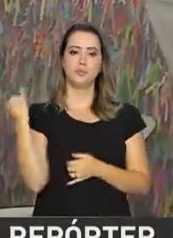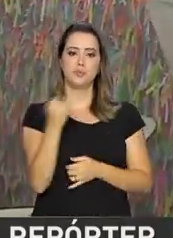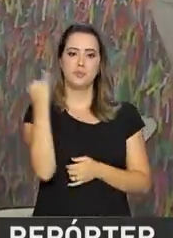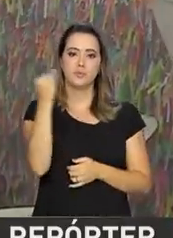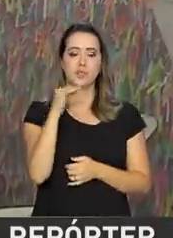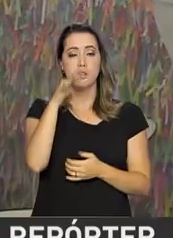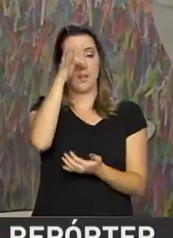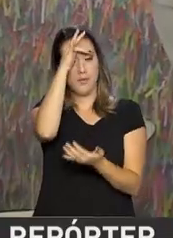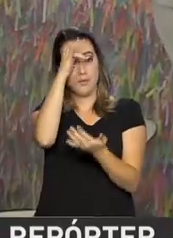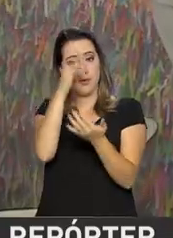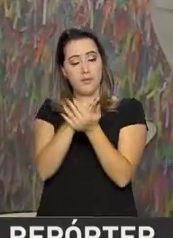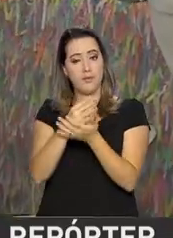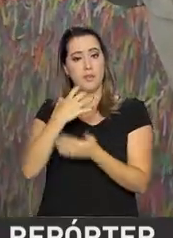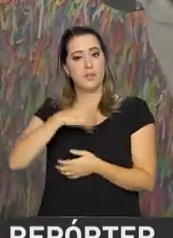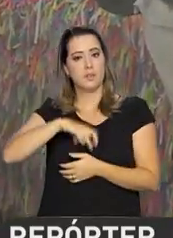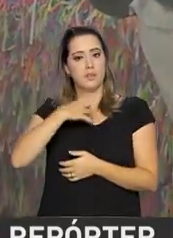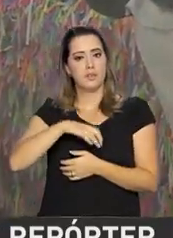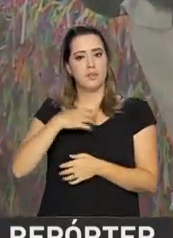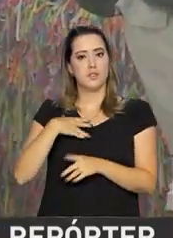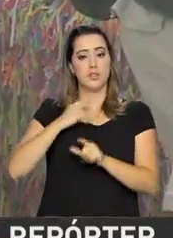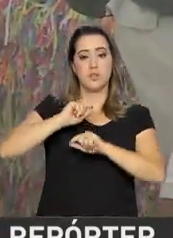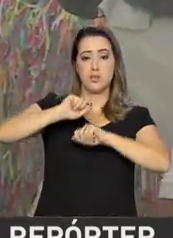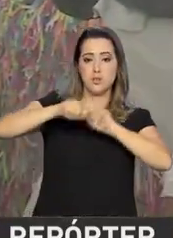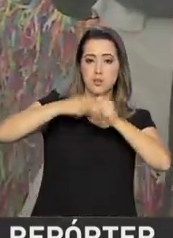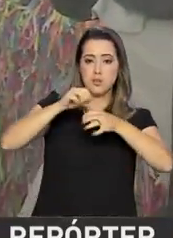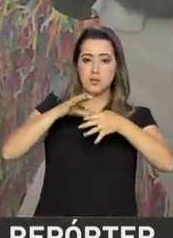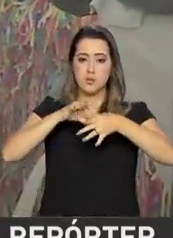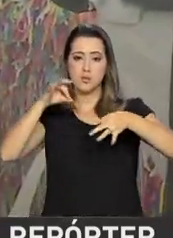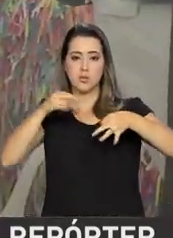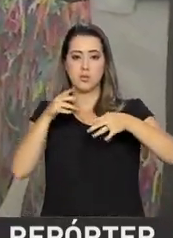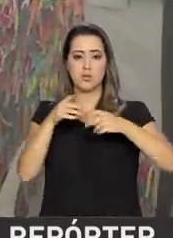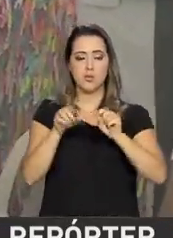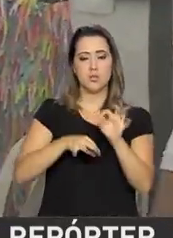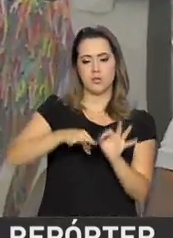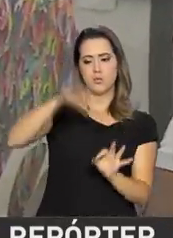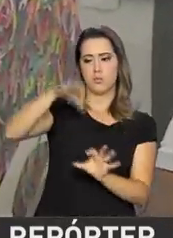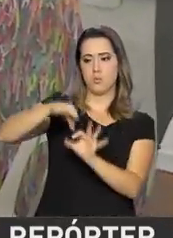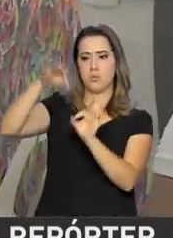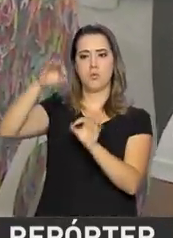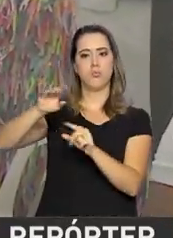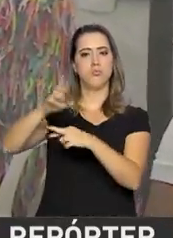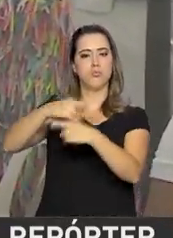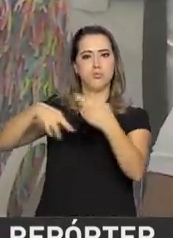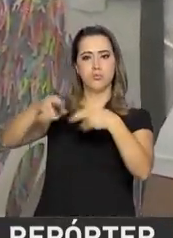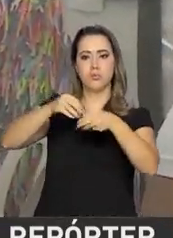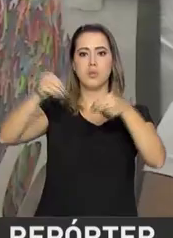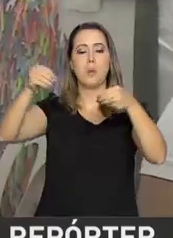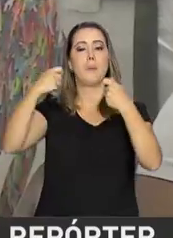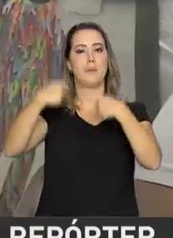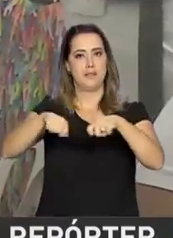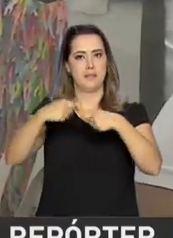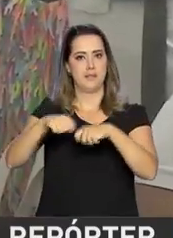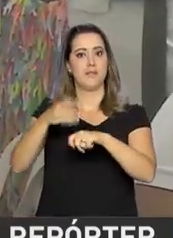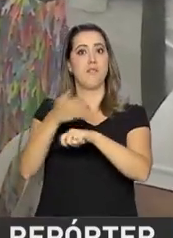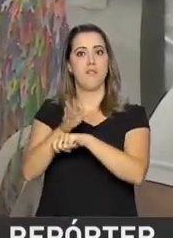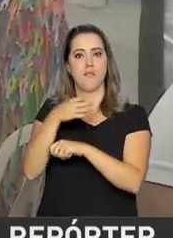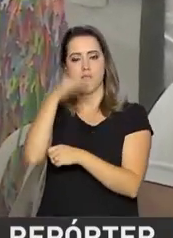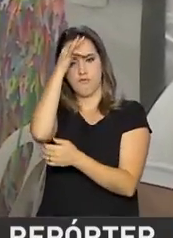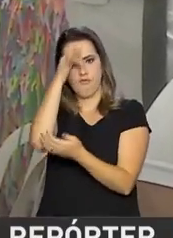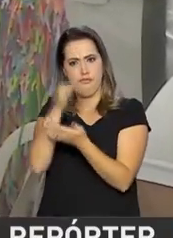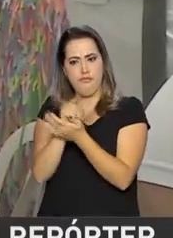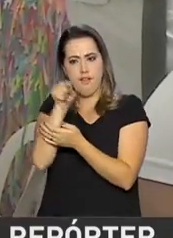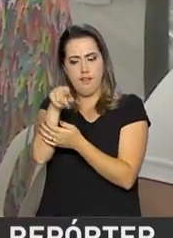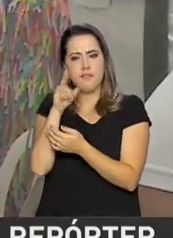fé baiana. E amarrar a fitinha aqui, no gradil da igreja, é um atestado de que o devoto esteve